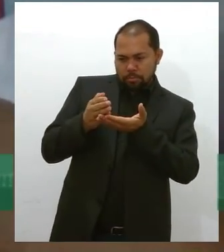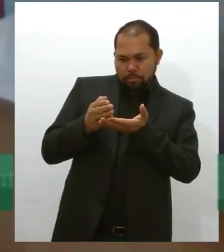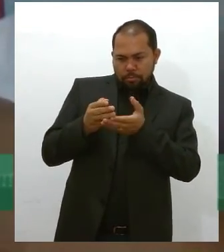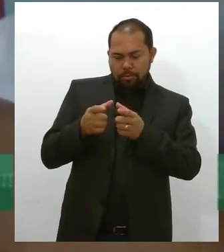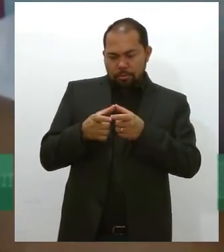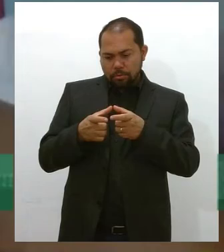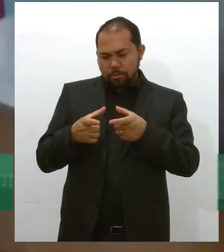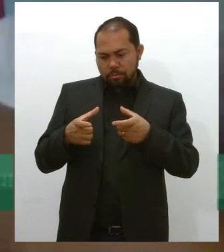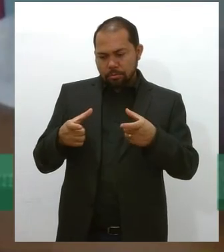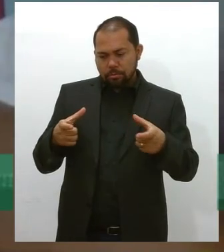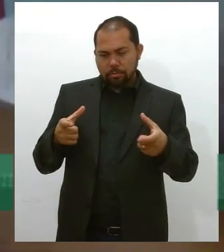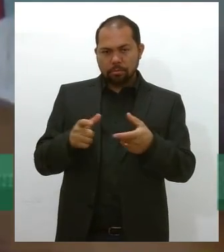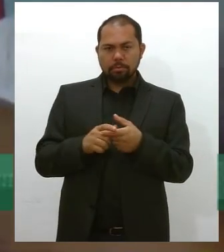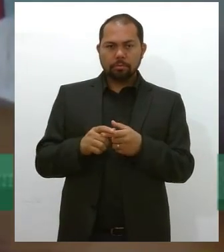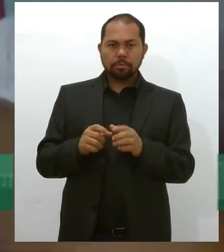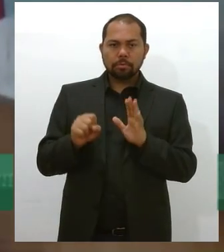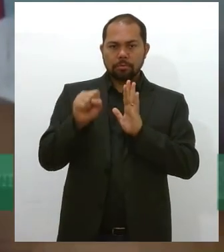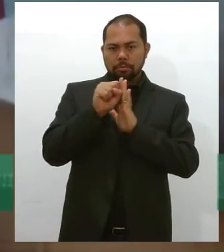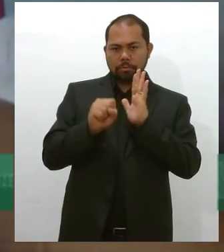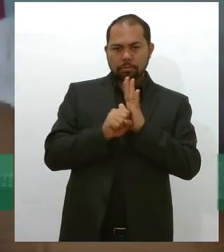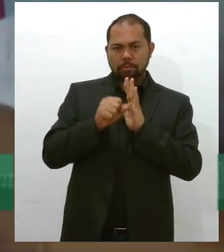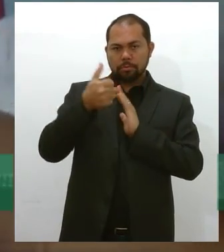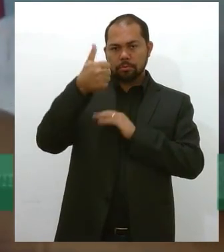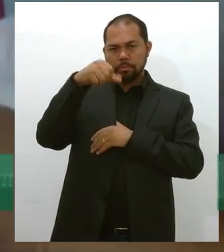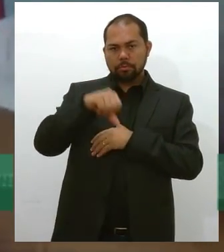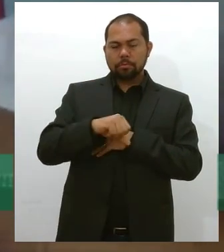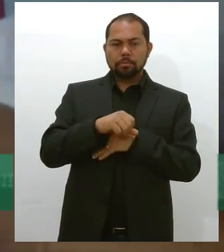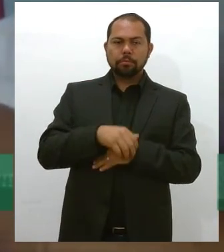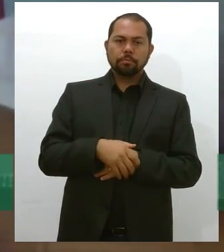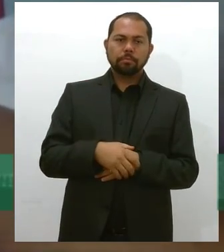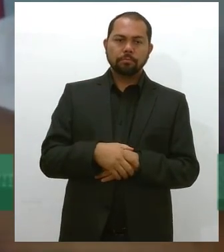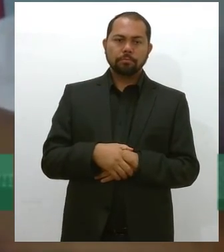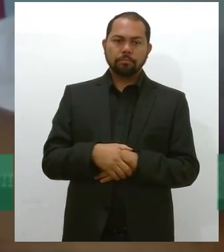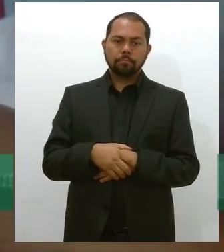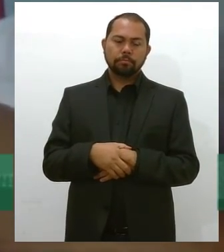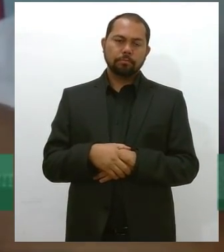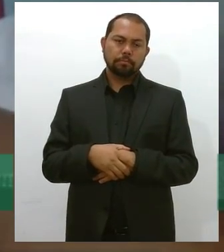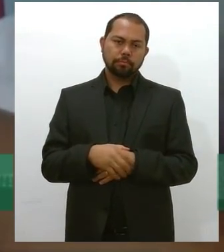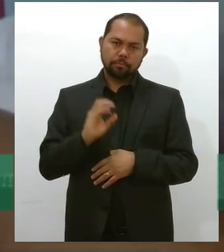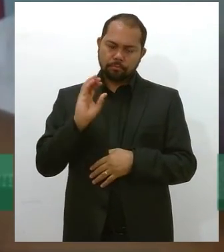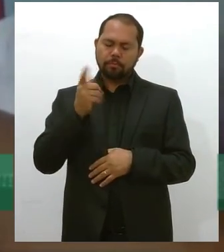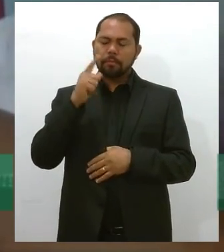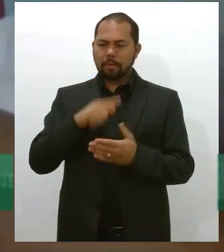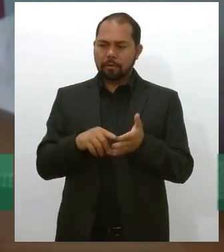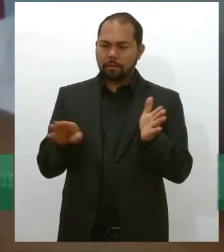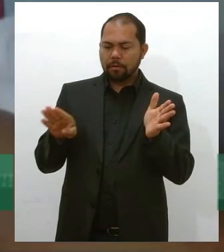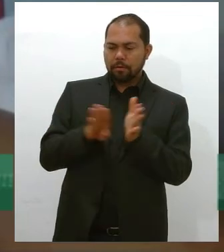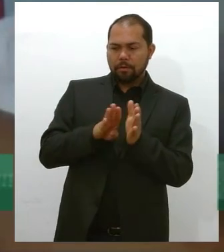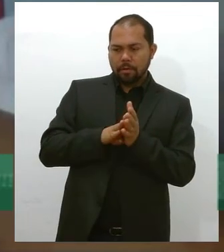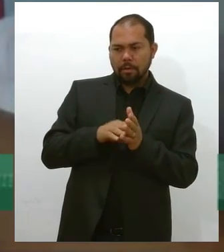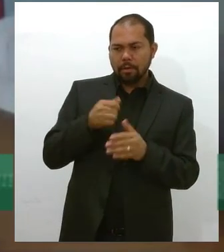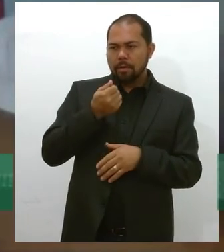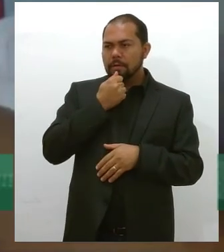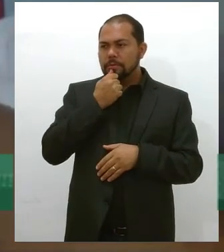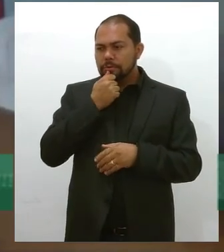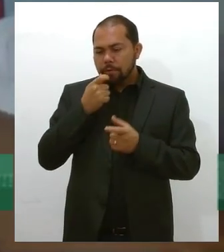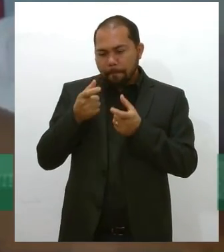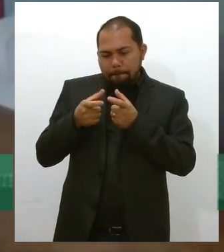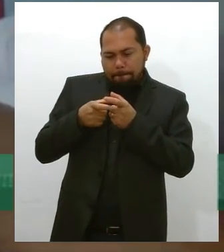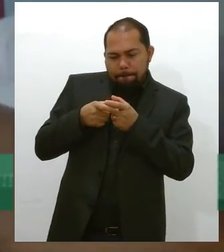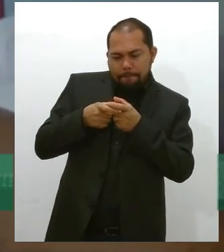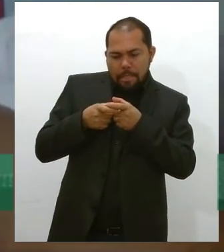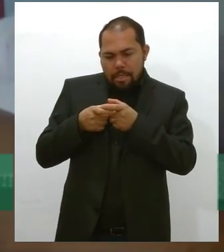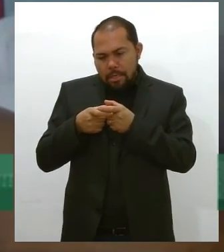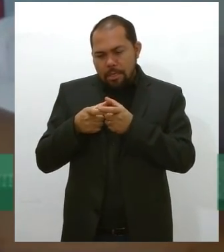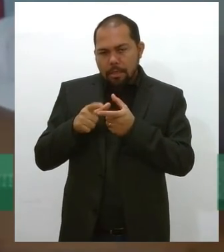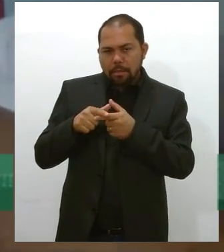século XIX, né? E obviamente ele chega de forma ainda muito tímida, né, em outras regiões que na Europa, mas ele